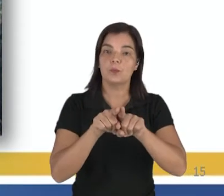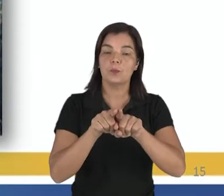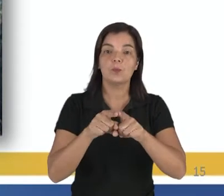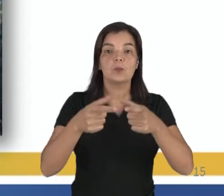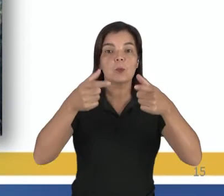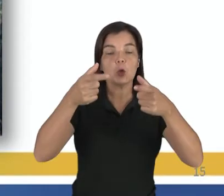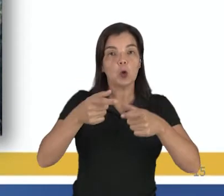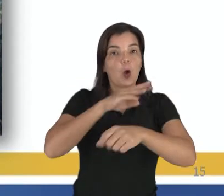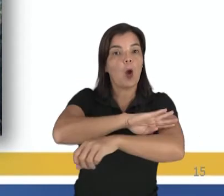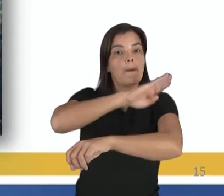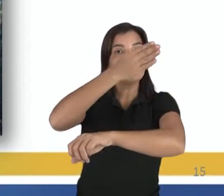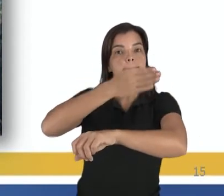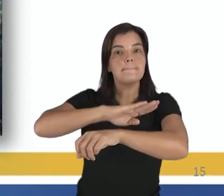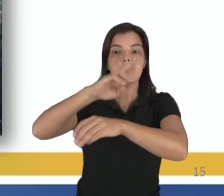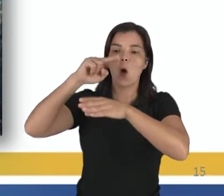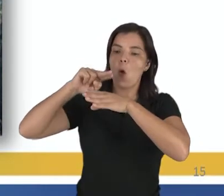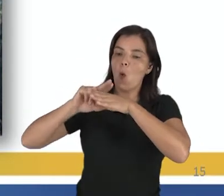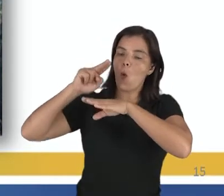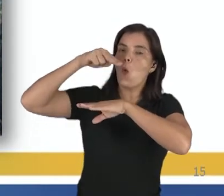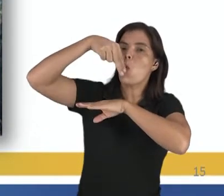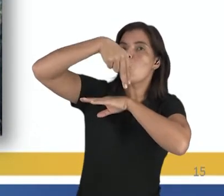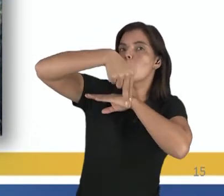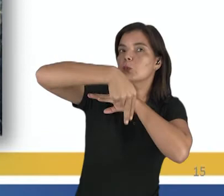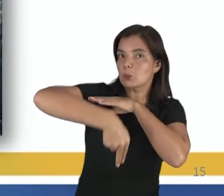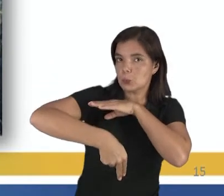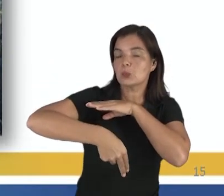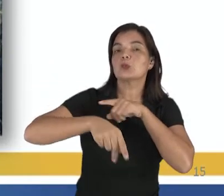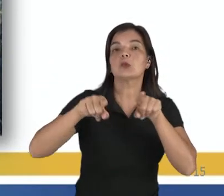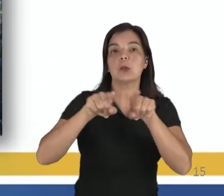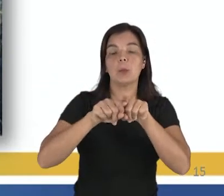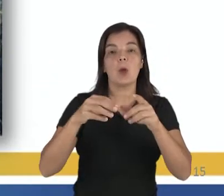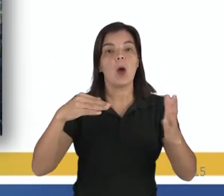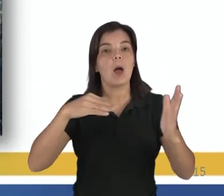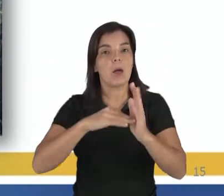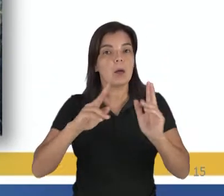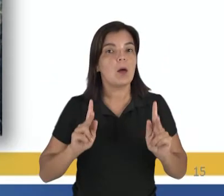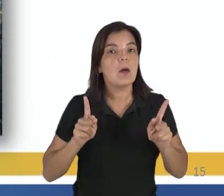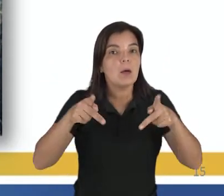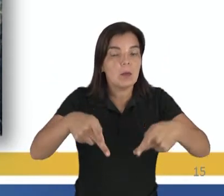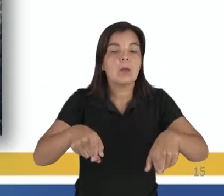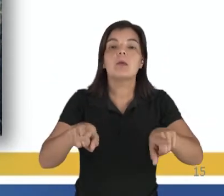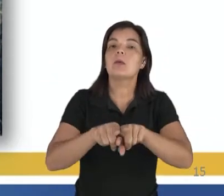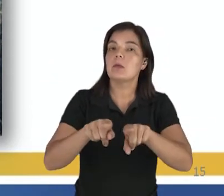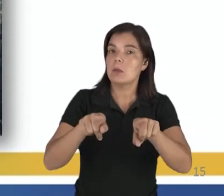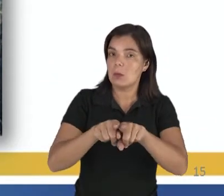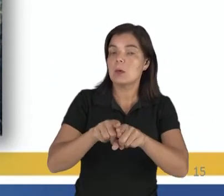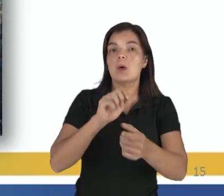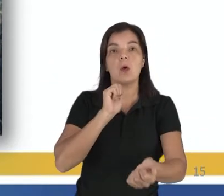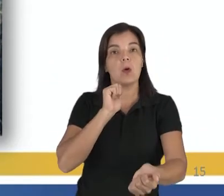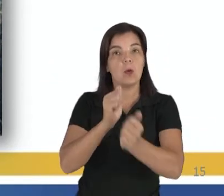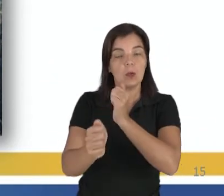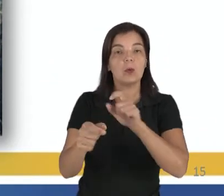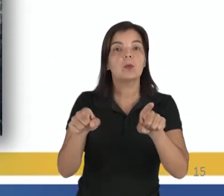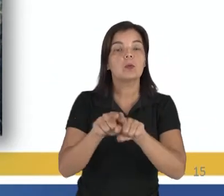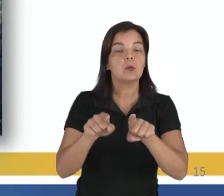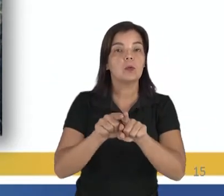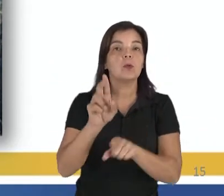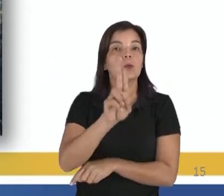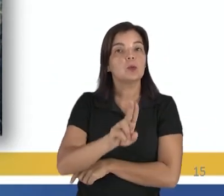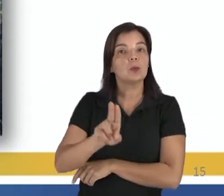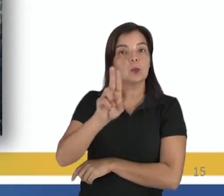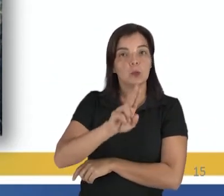de penhascos, prédios, antenas e até pontes. Para esse tipo de atividade, o base jumper faz uso